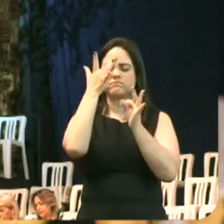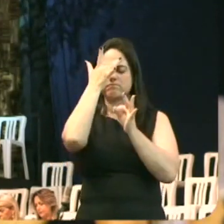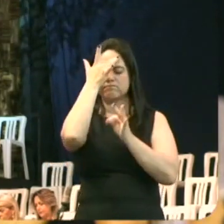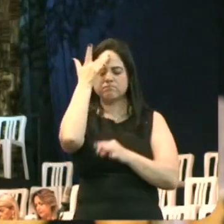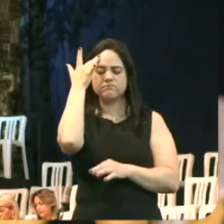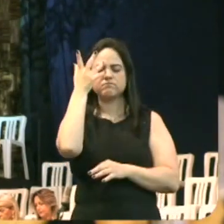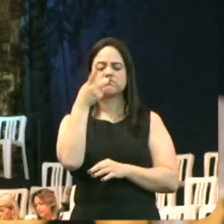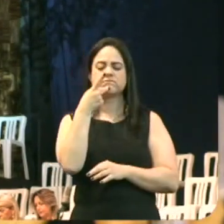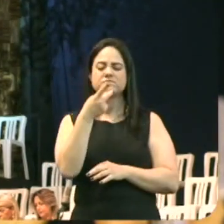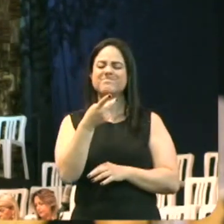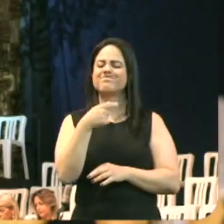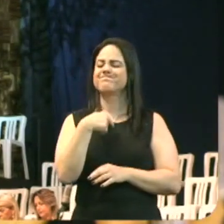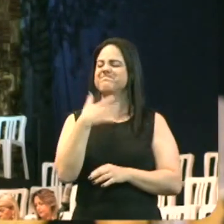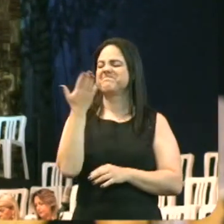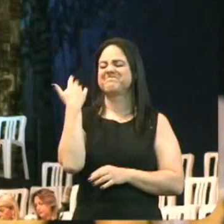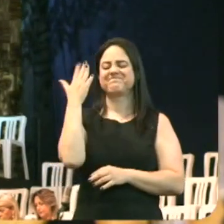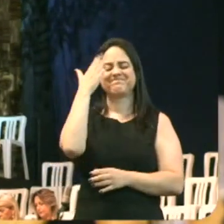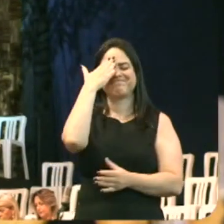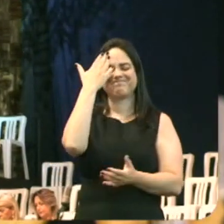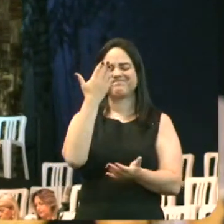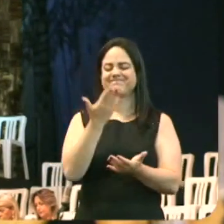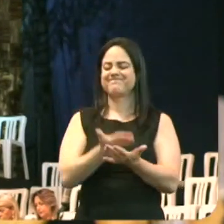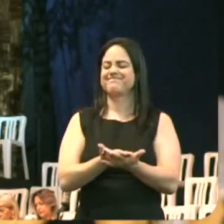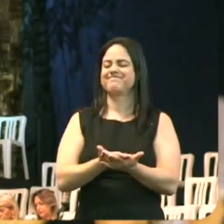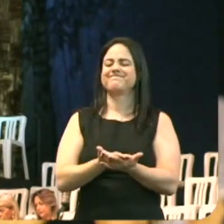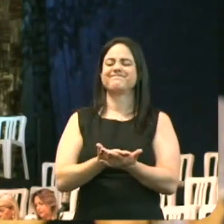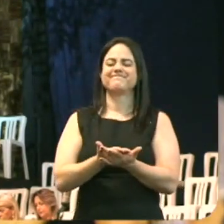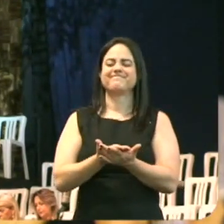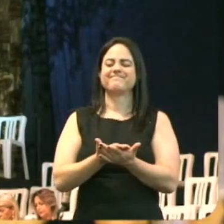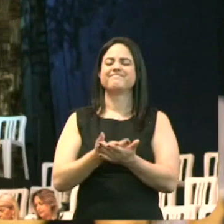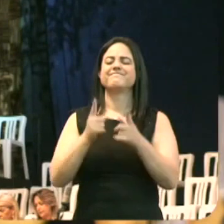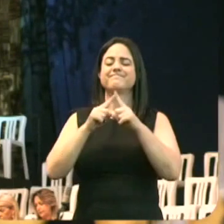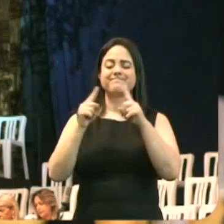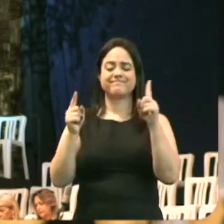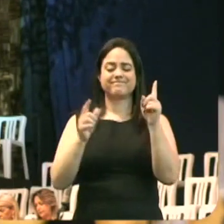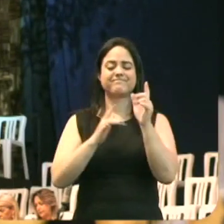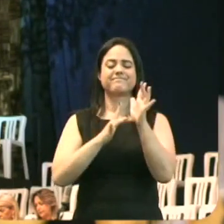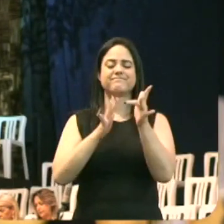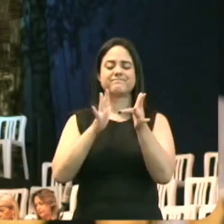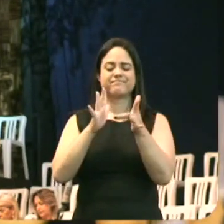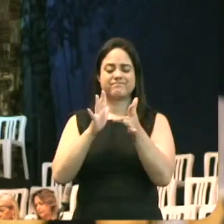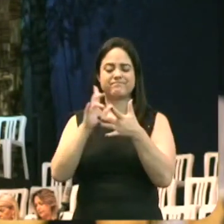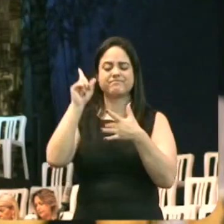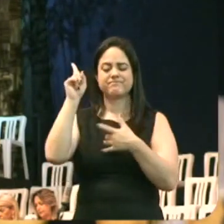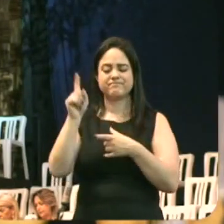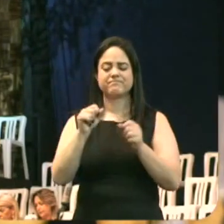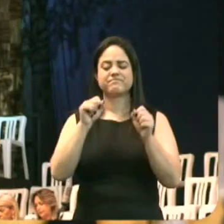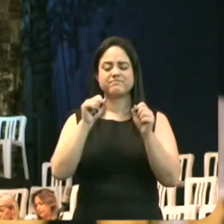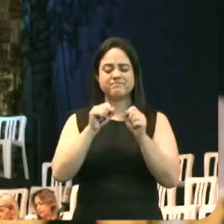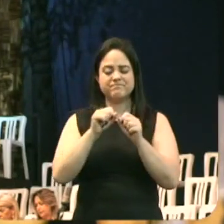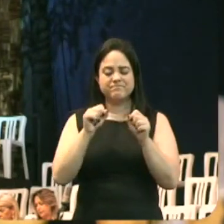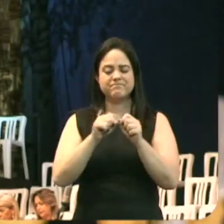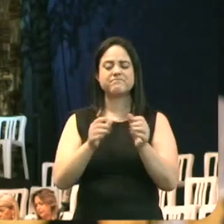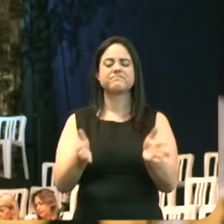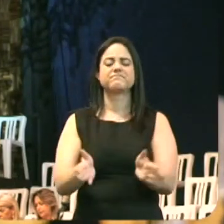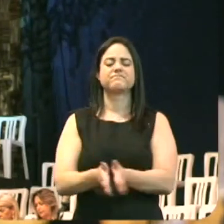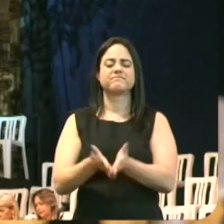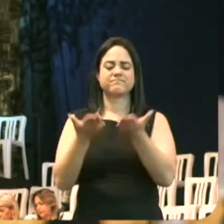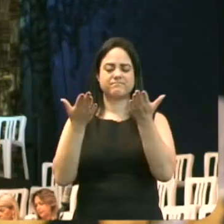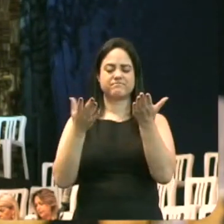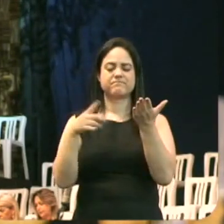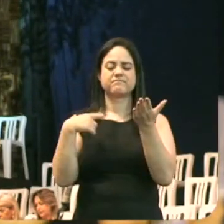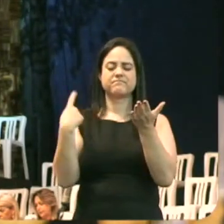está dizendo: eu não acreditava, mas Jesus veio e fez isso, e que a